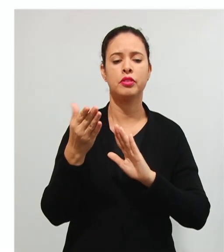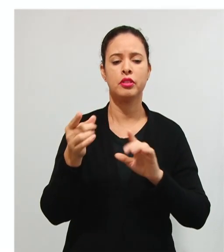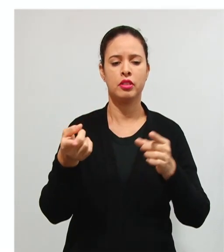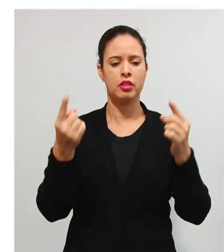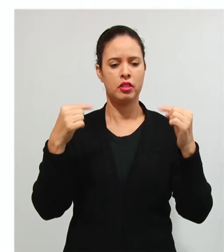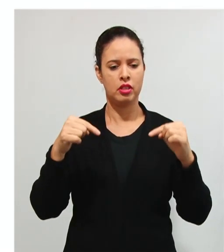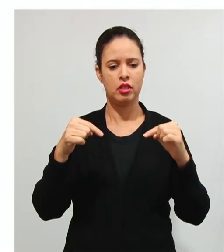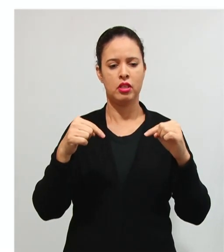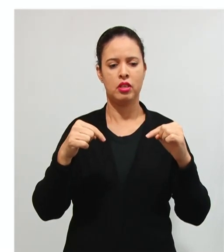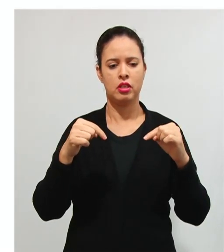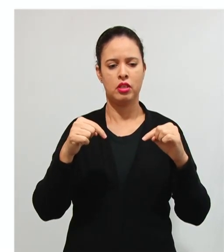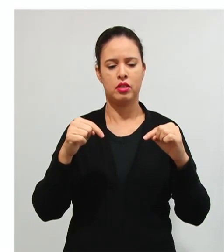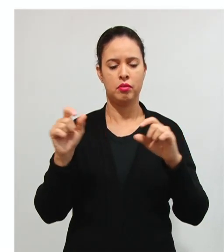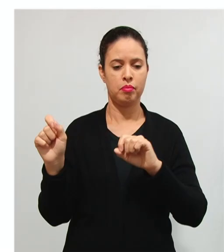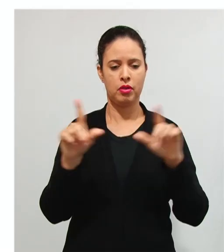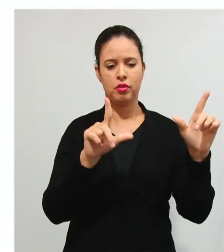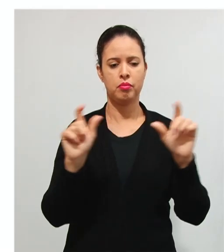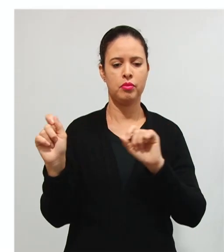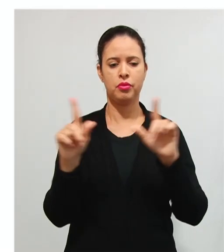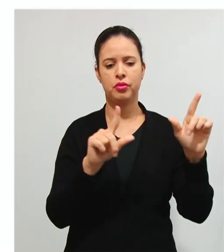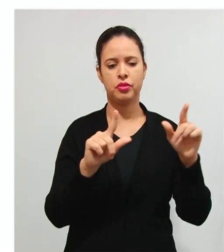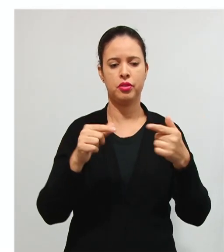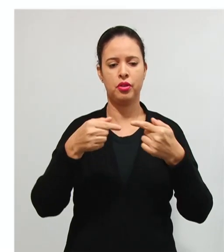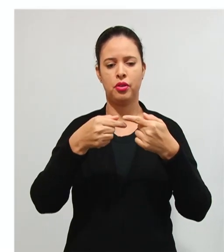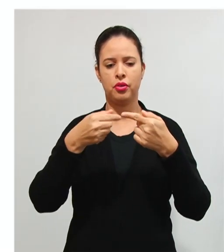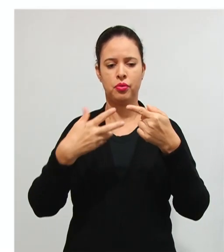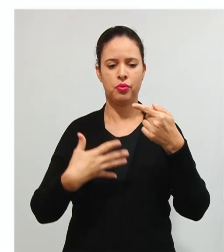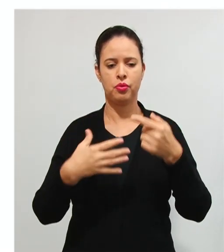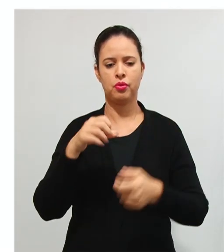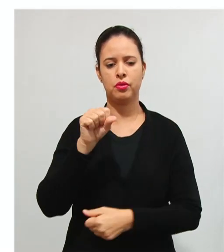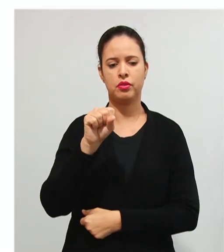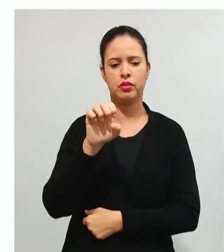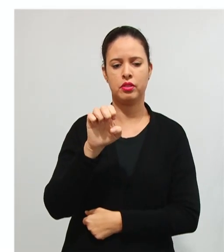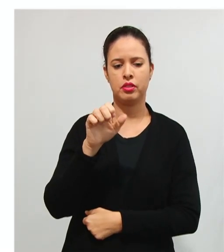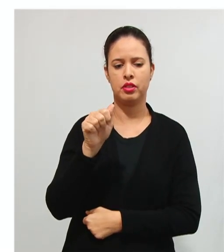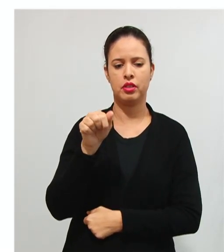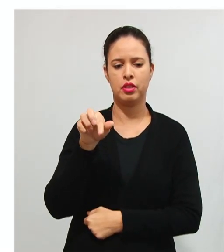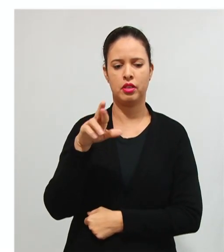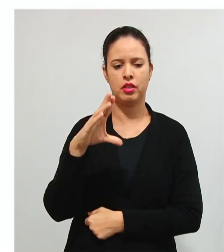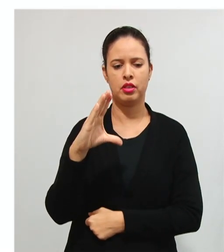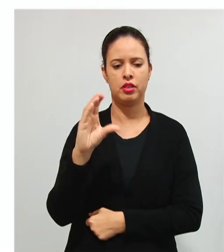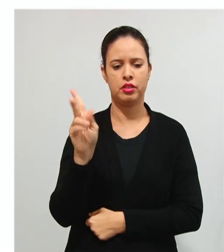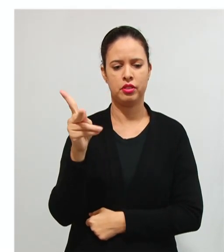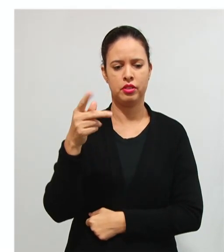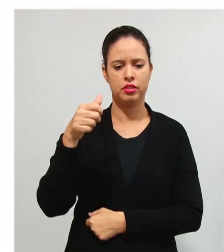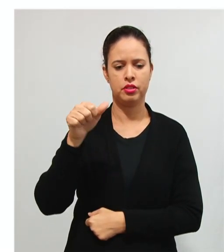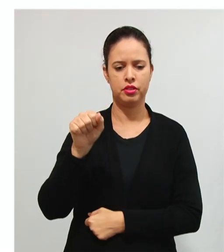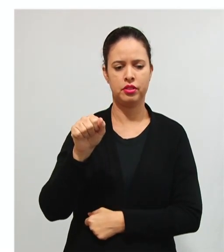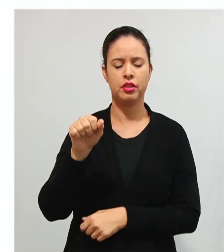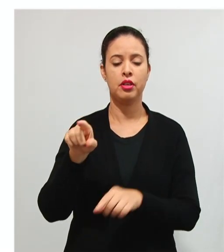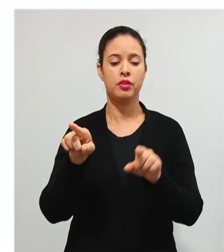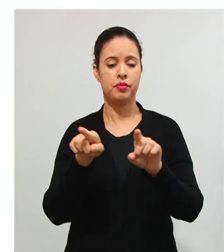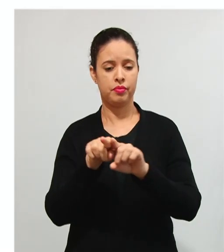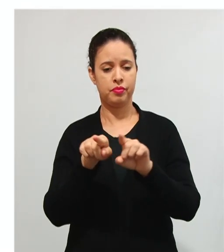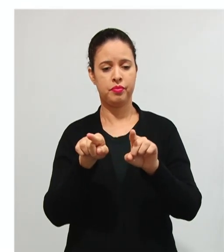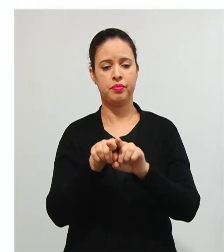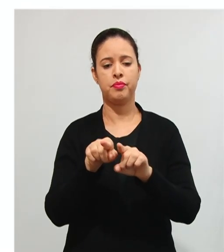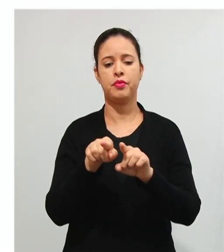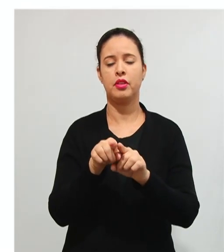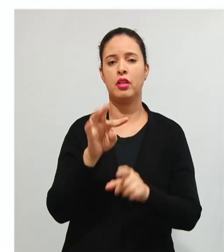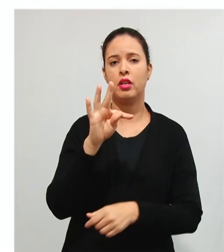Teams, que é uma ferramenta que permite a elaboração de videoconferências, uma plataforma